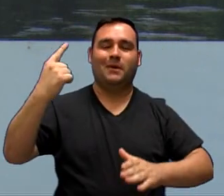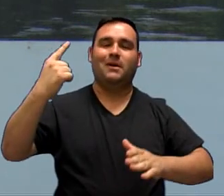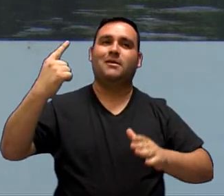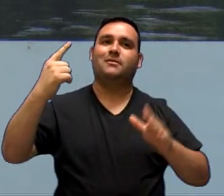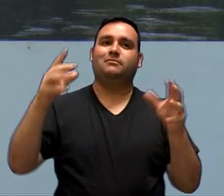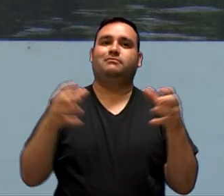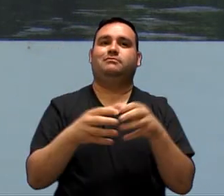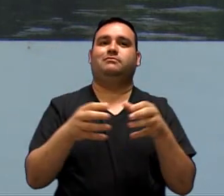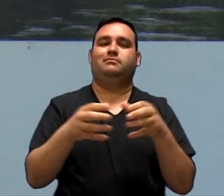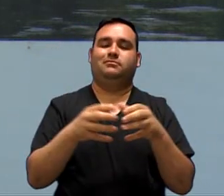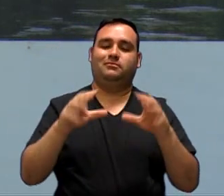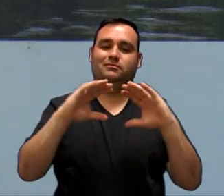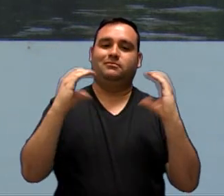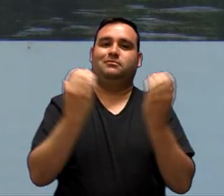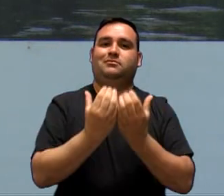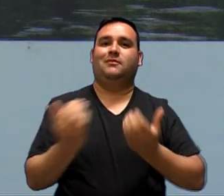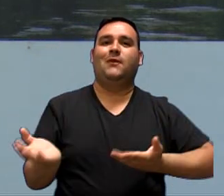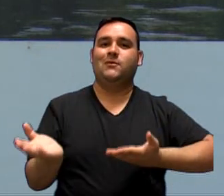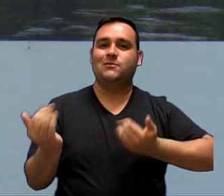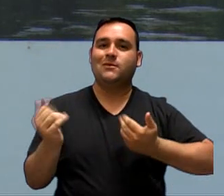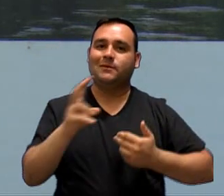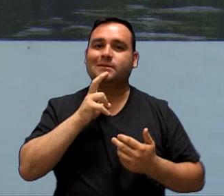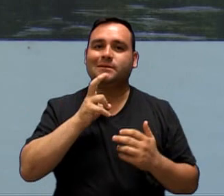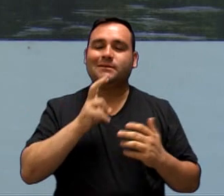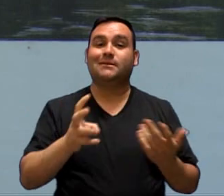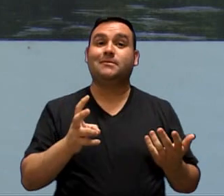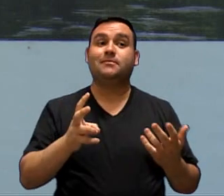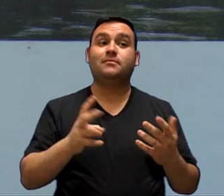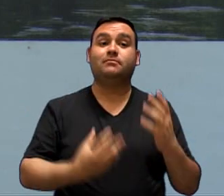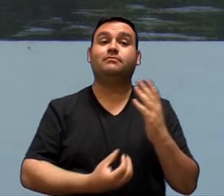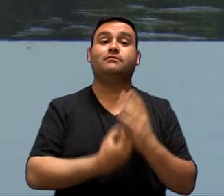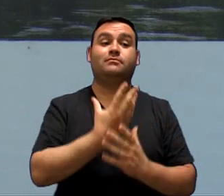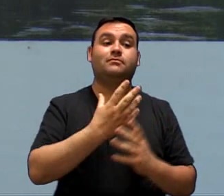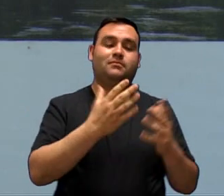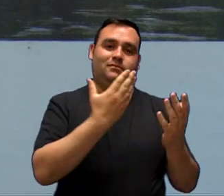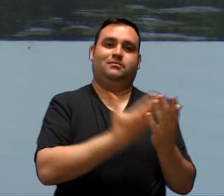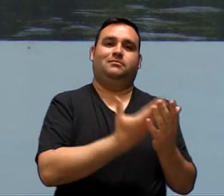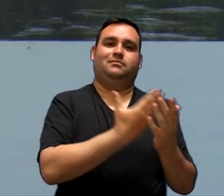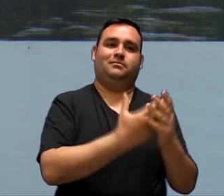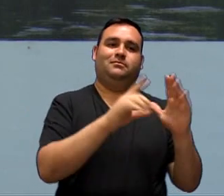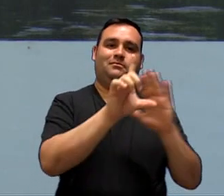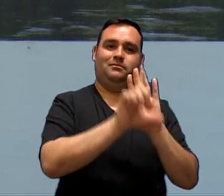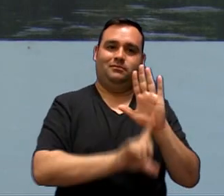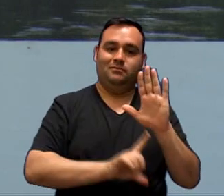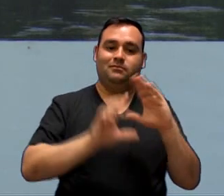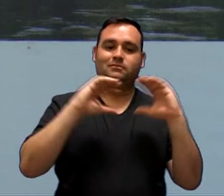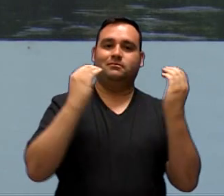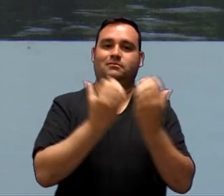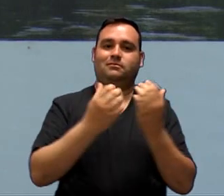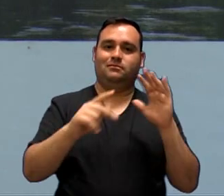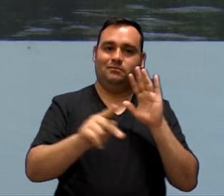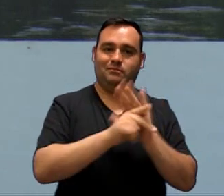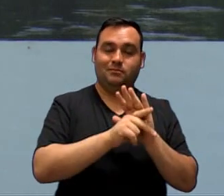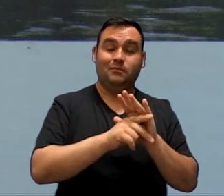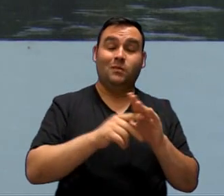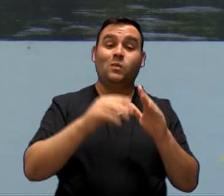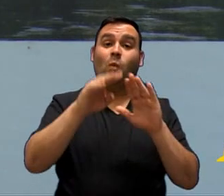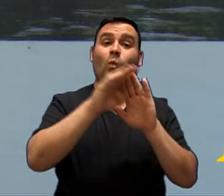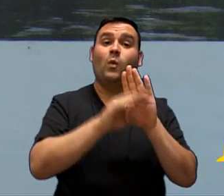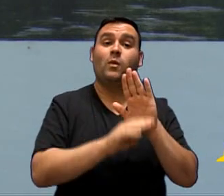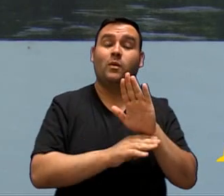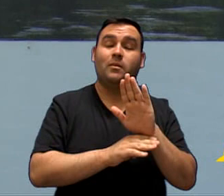do Parlamento Jovem de Sorocaba. Instituído pela Escola do Legislativo da Câmara Municipal, o